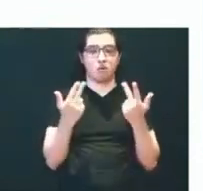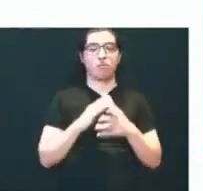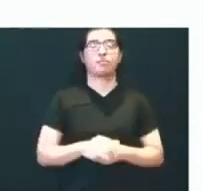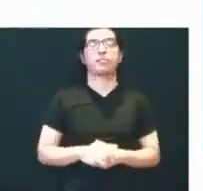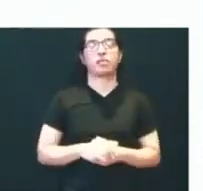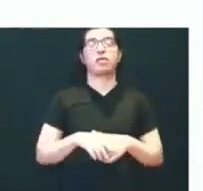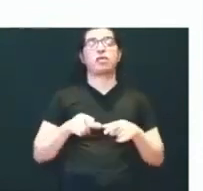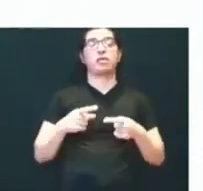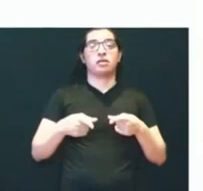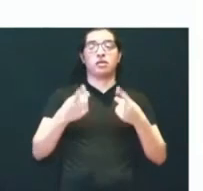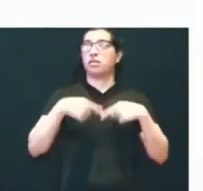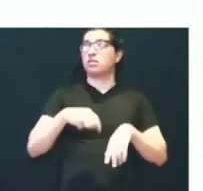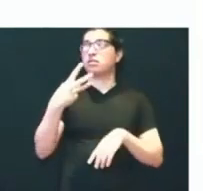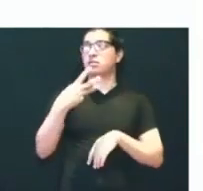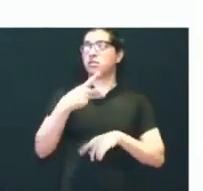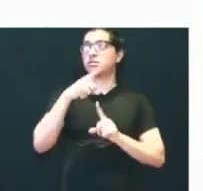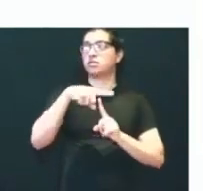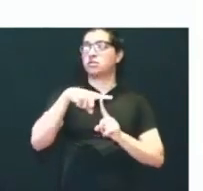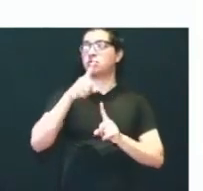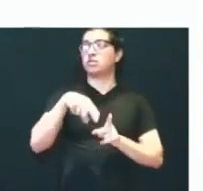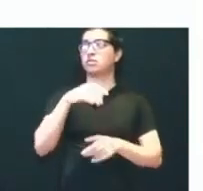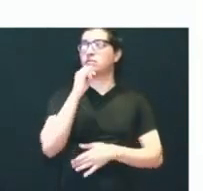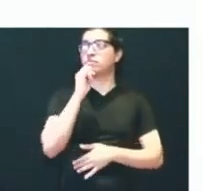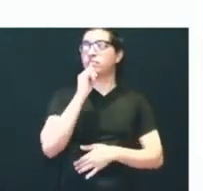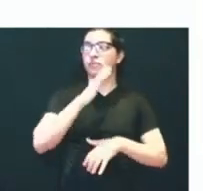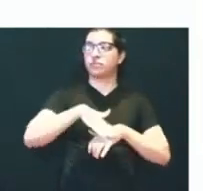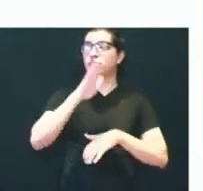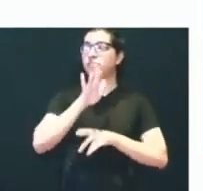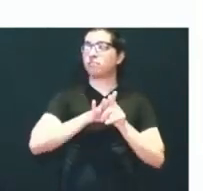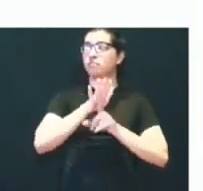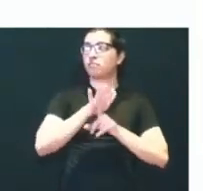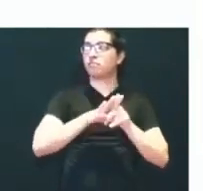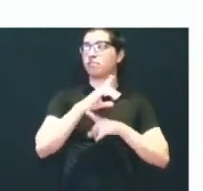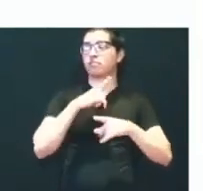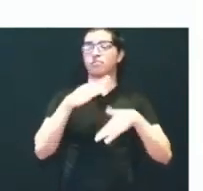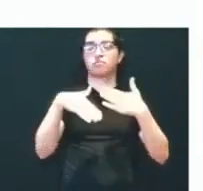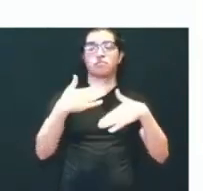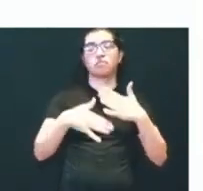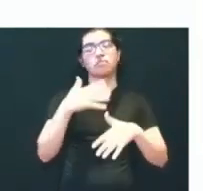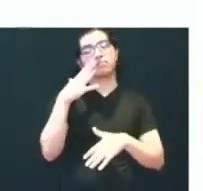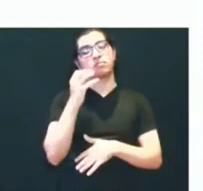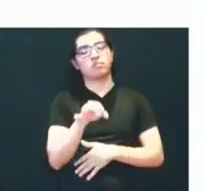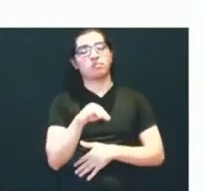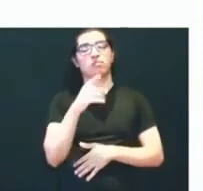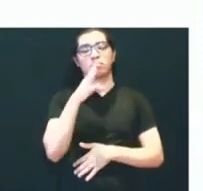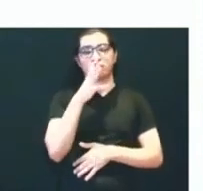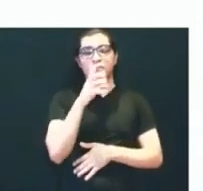de transplante alogênico aparentado, que é o que mais vem sendo feito ultimamente, é o